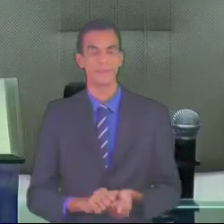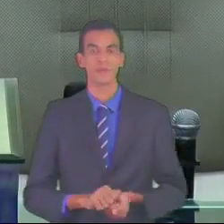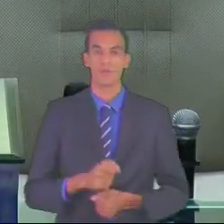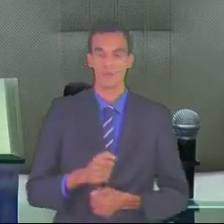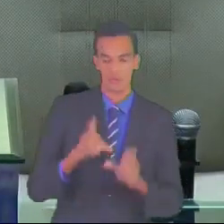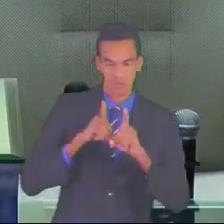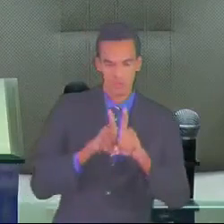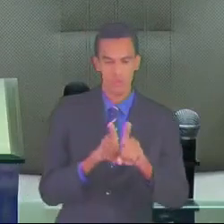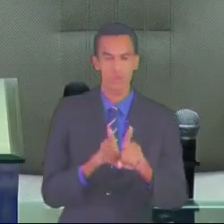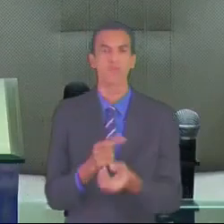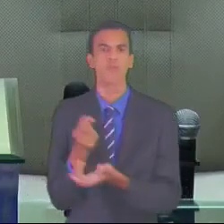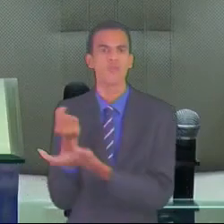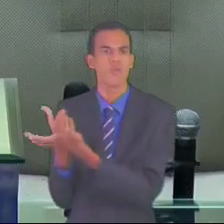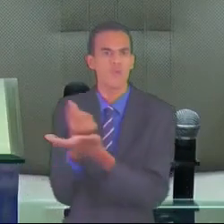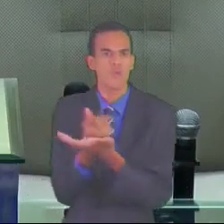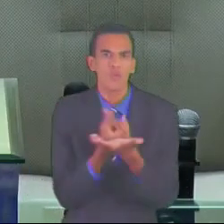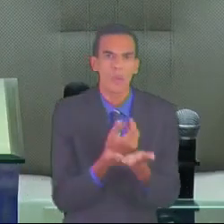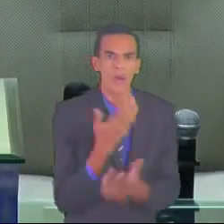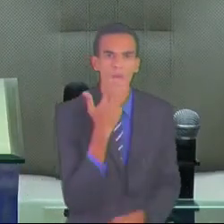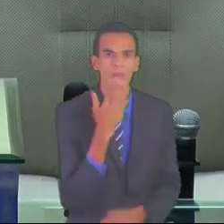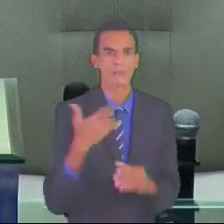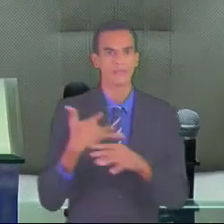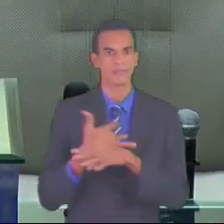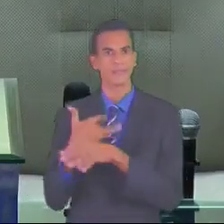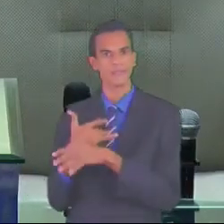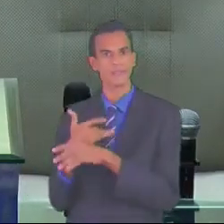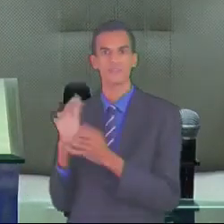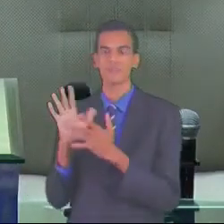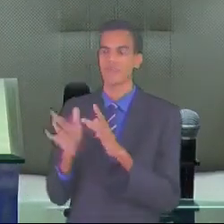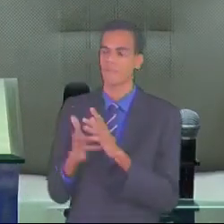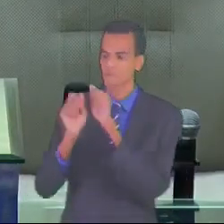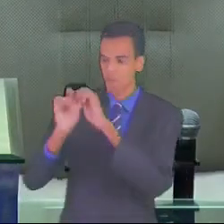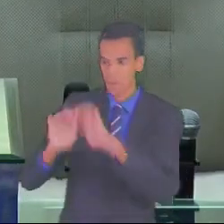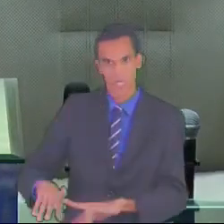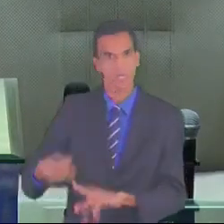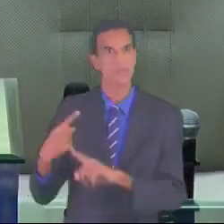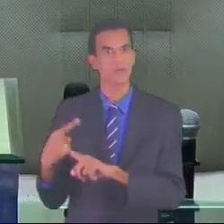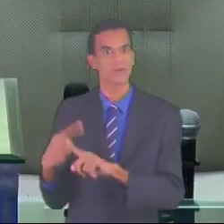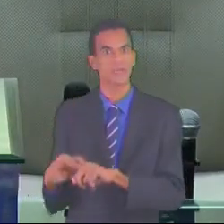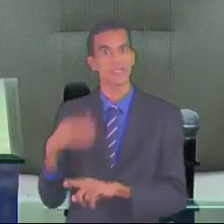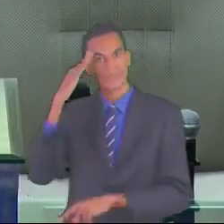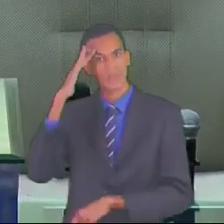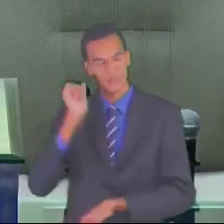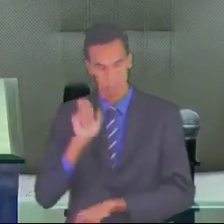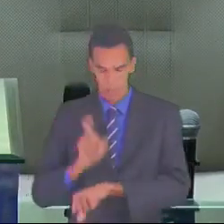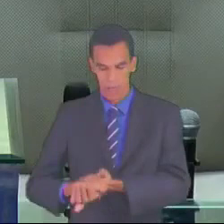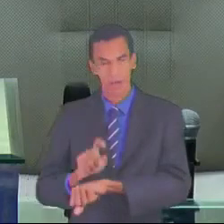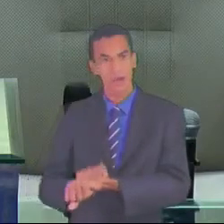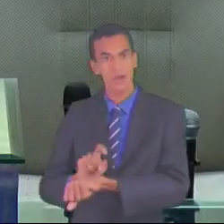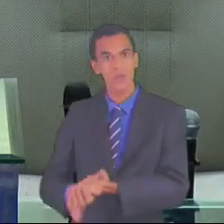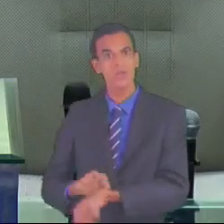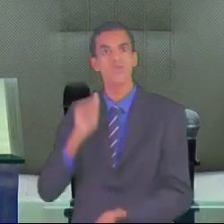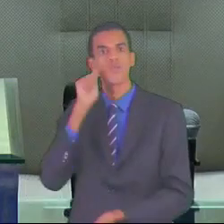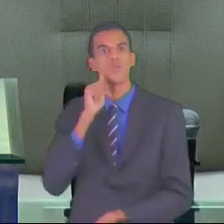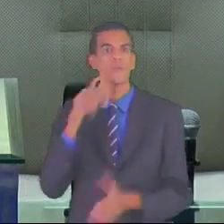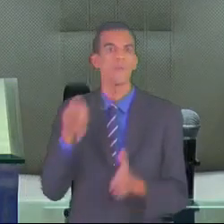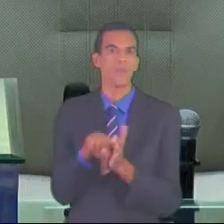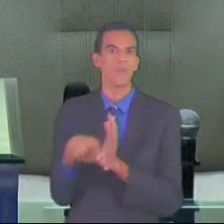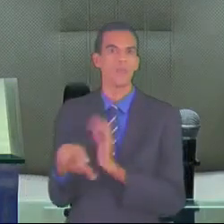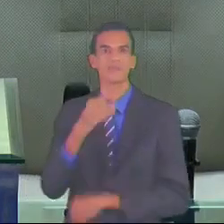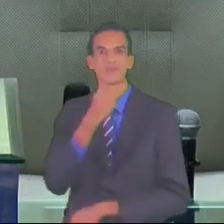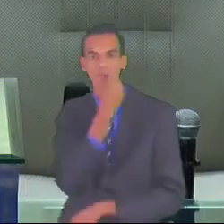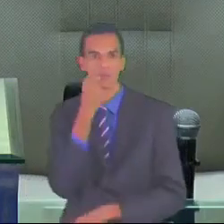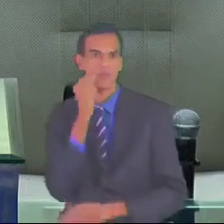foram comprar comida na cidade, Jesus fica, porque ele sabe que naquela hora uma mulher samaritana